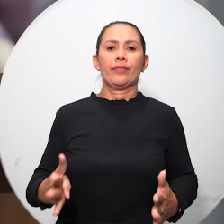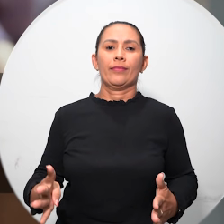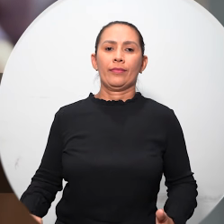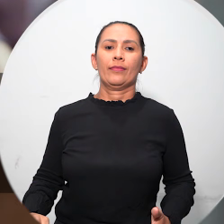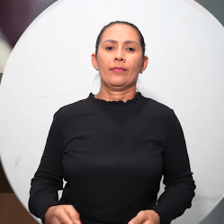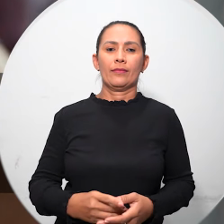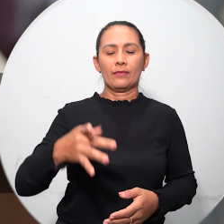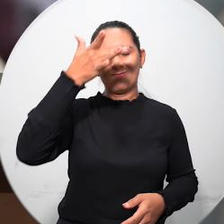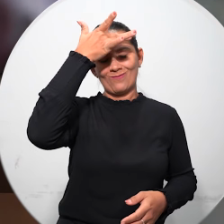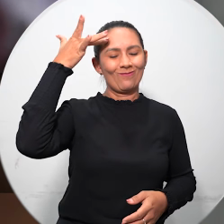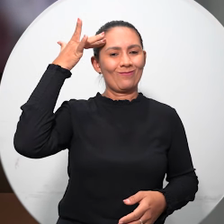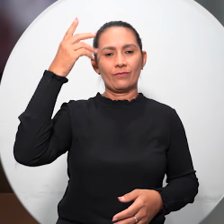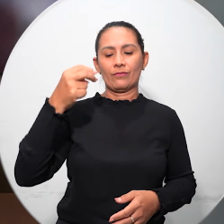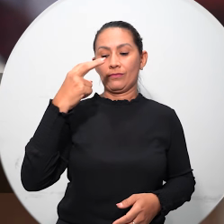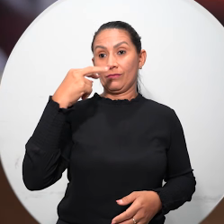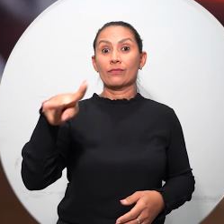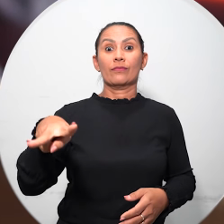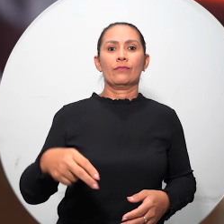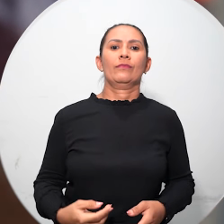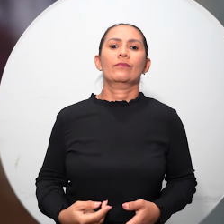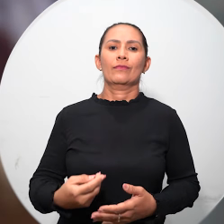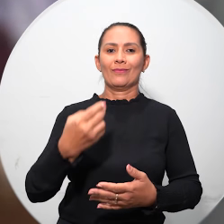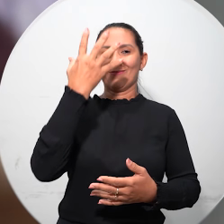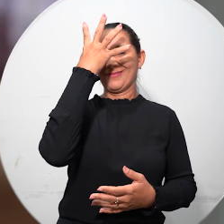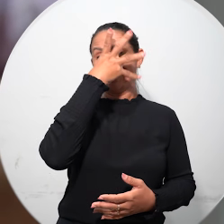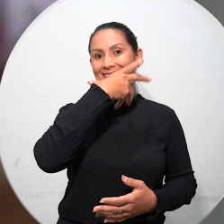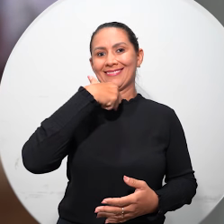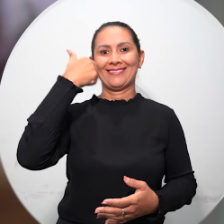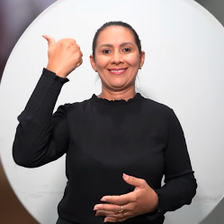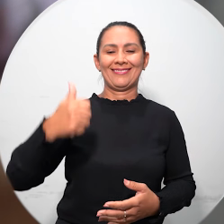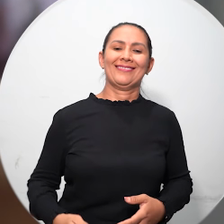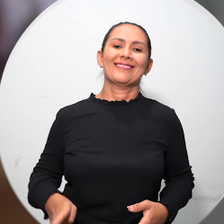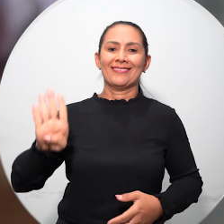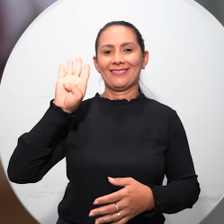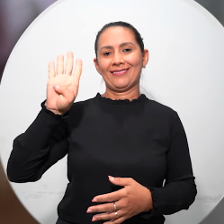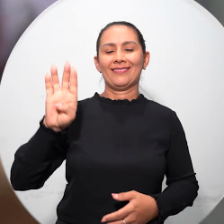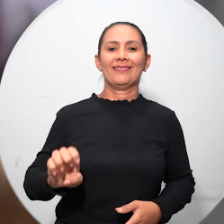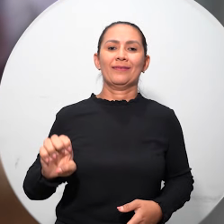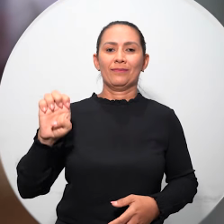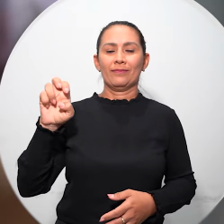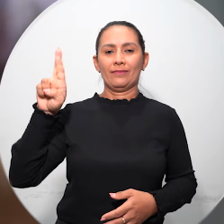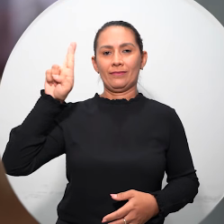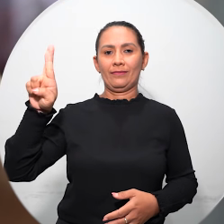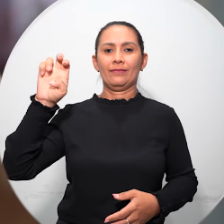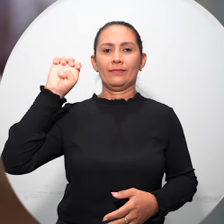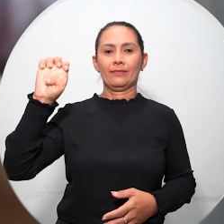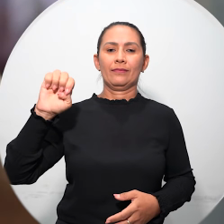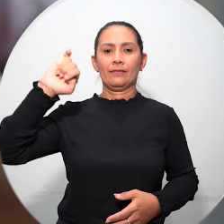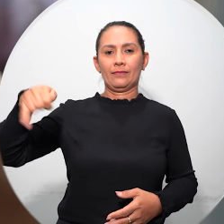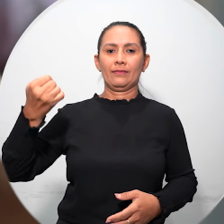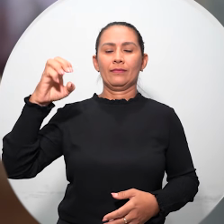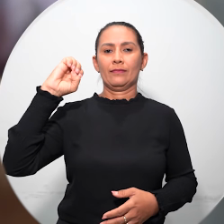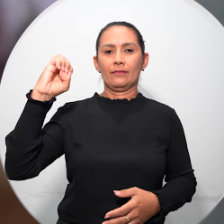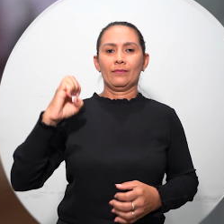olhar admirável. Que bela Brejo do Cruz, te amo. Amo meu povo, terra abençoada por Deus e bonita por natureza. Desperta, Brejo do